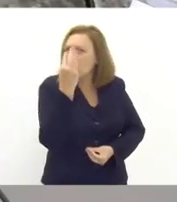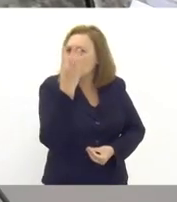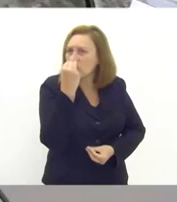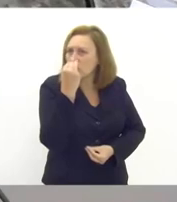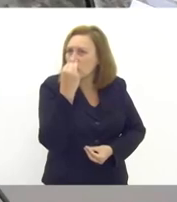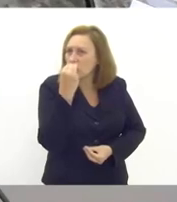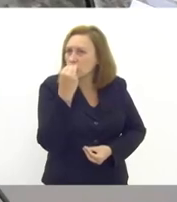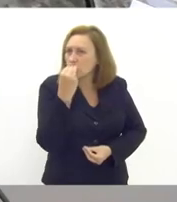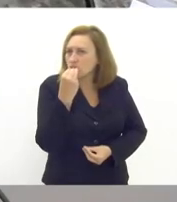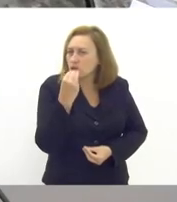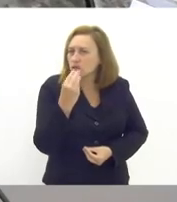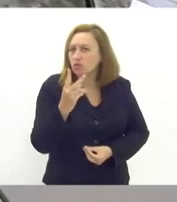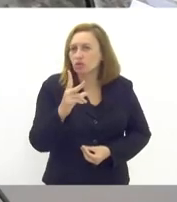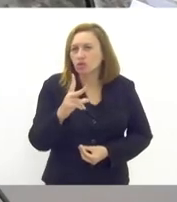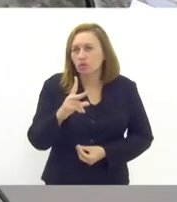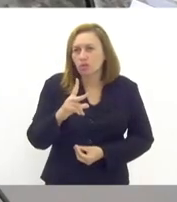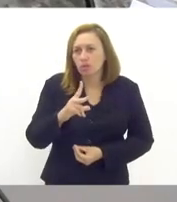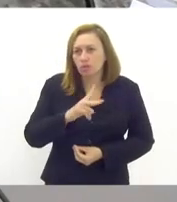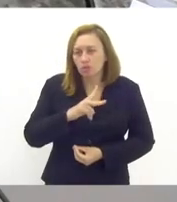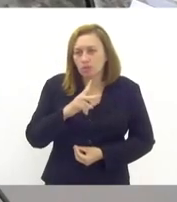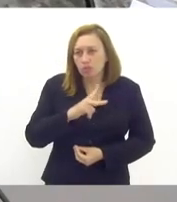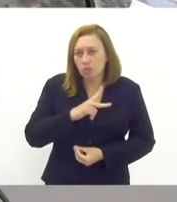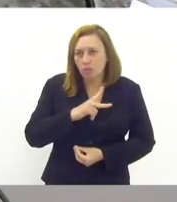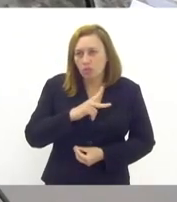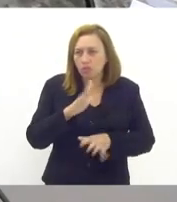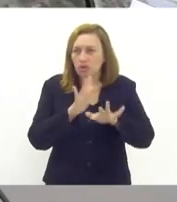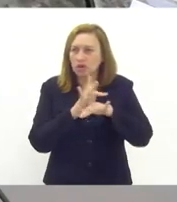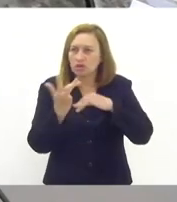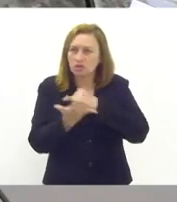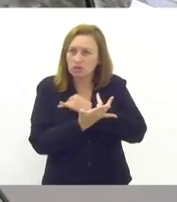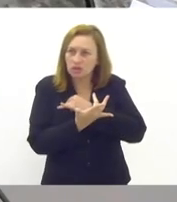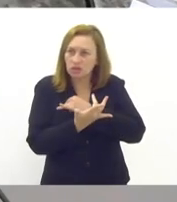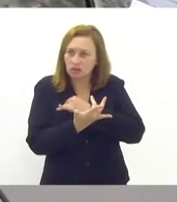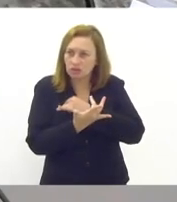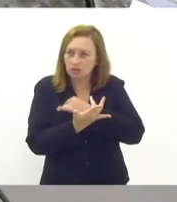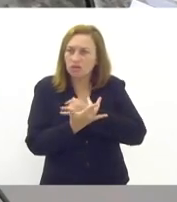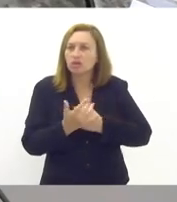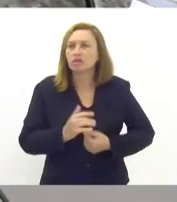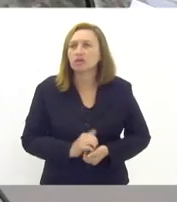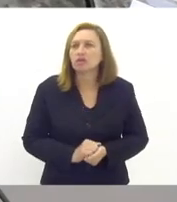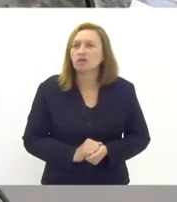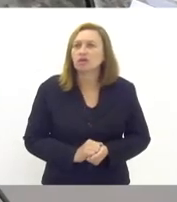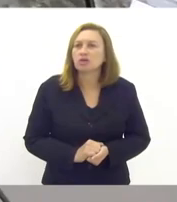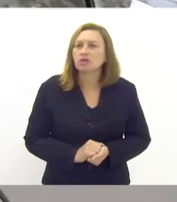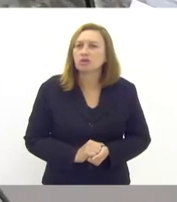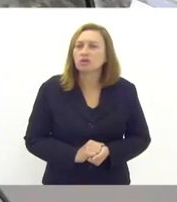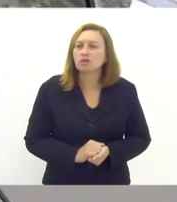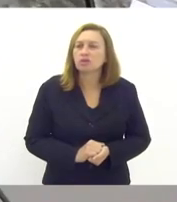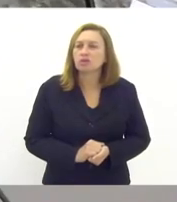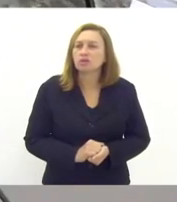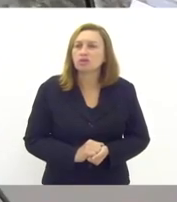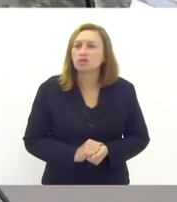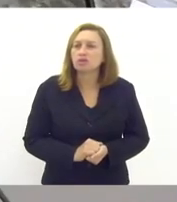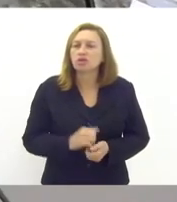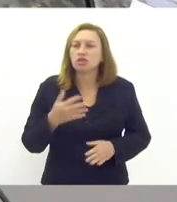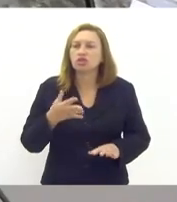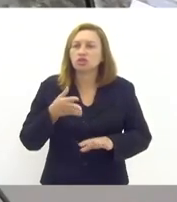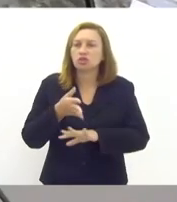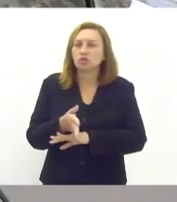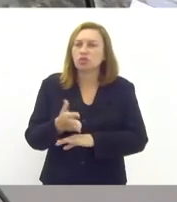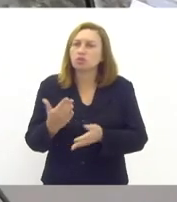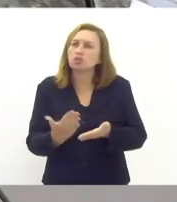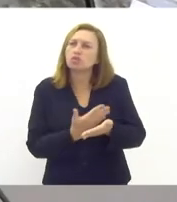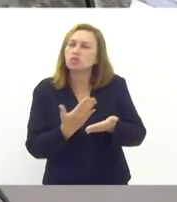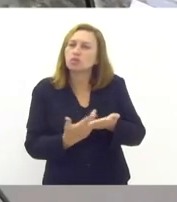em seu próprio perfil em uma rede social gerenciada pelo senhor foi parar em um álbum utilizado